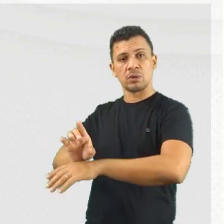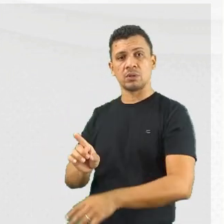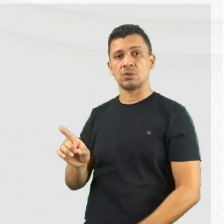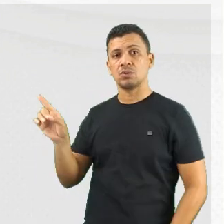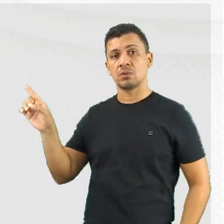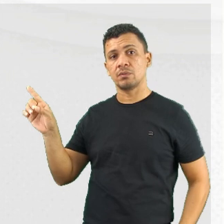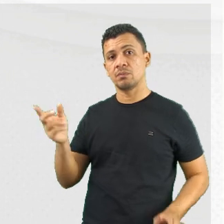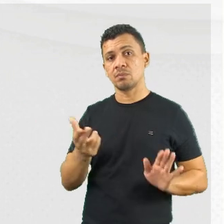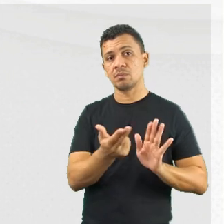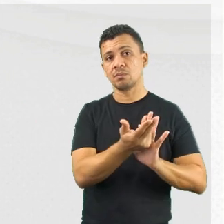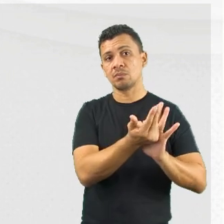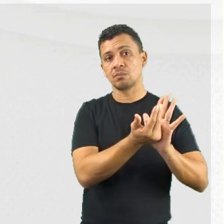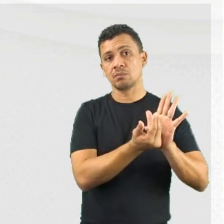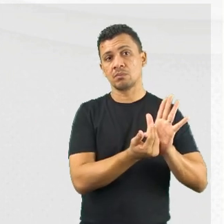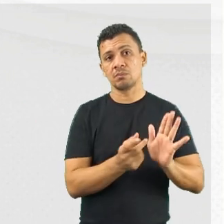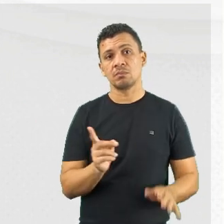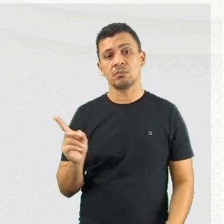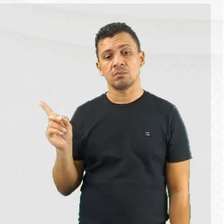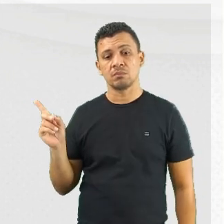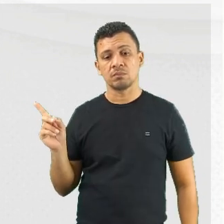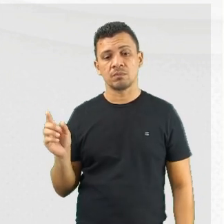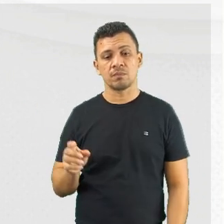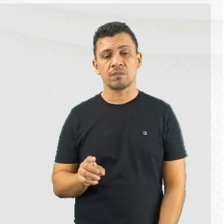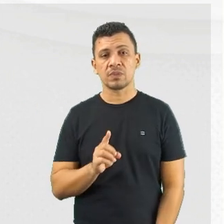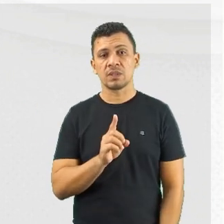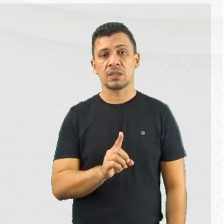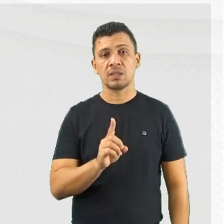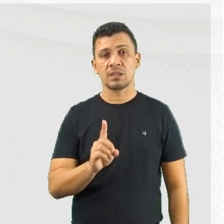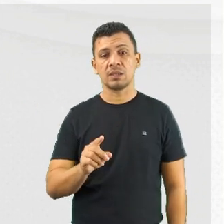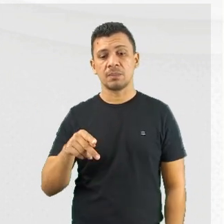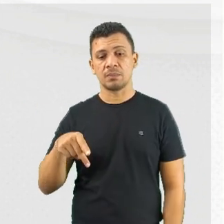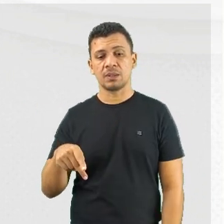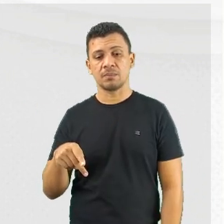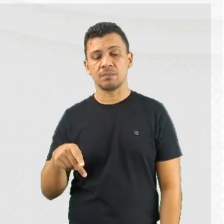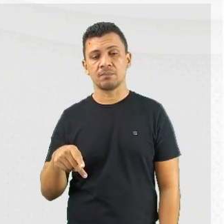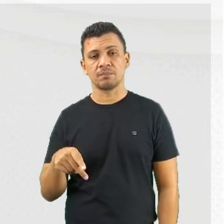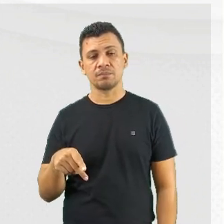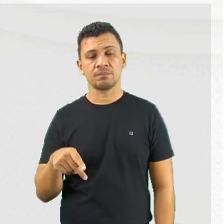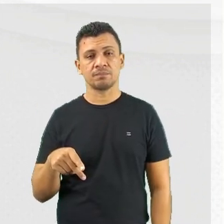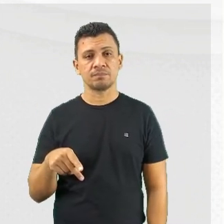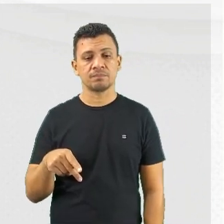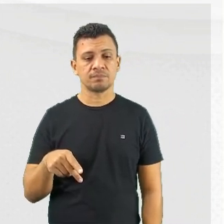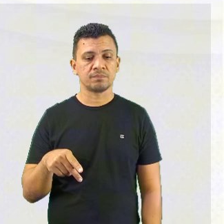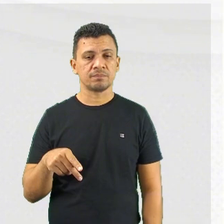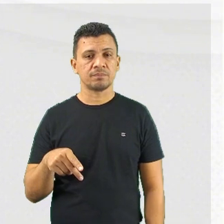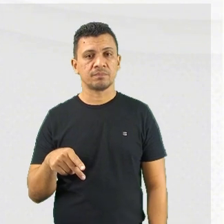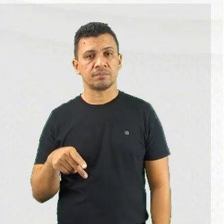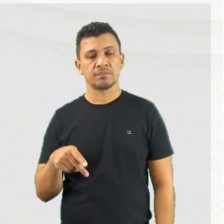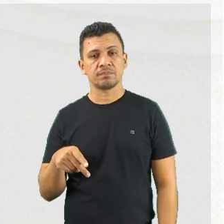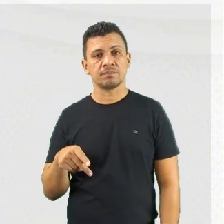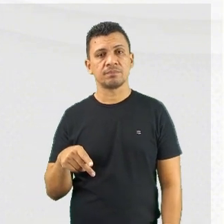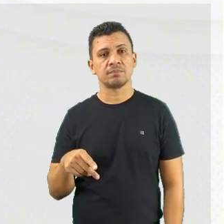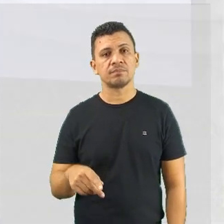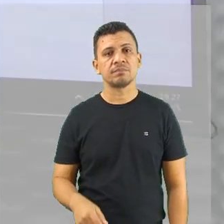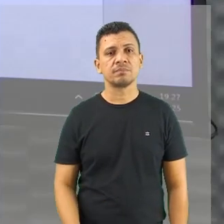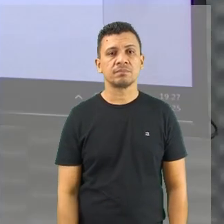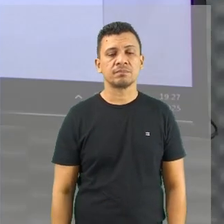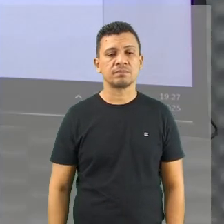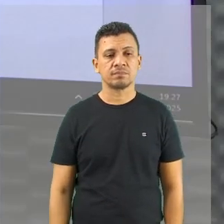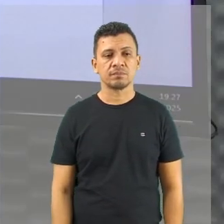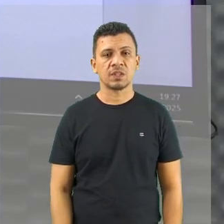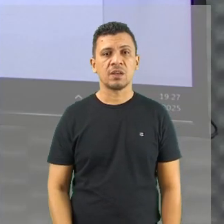R2. A DDP entre eles, ó, a DDP deles, tá? Ela vai